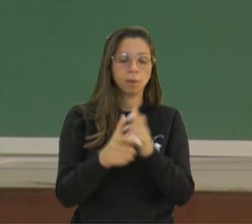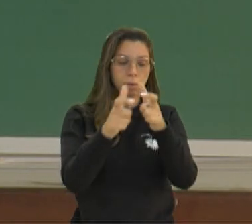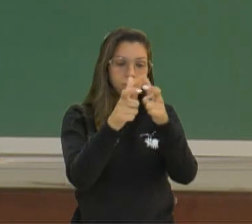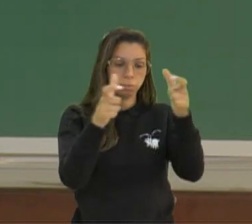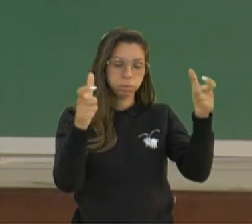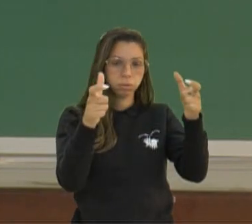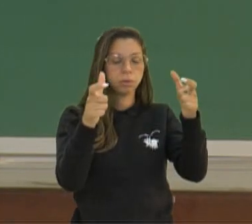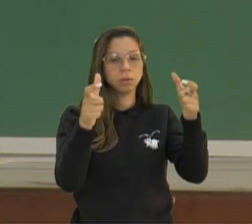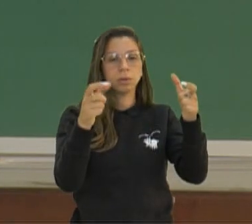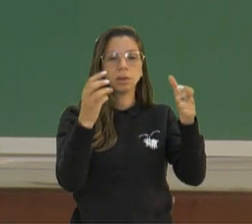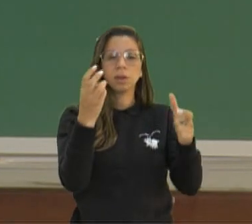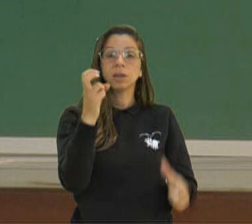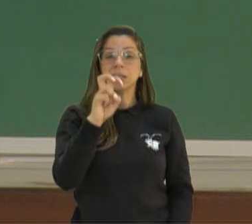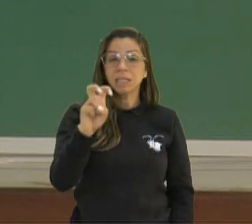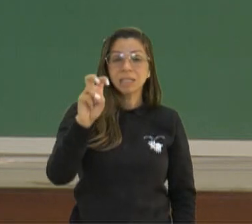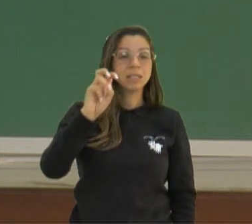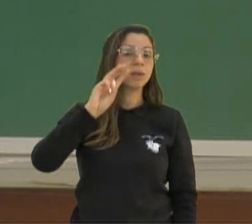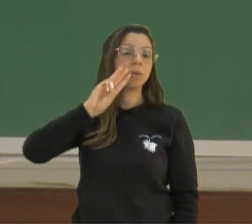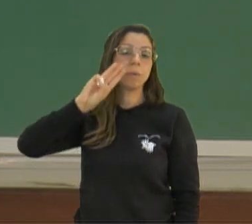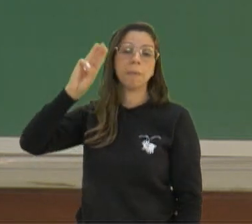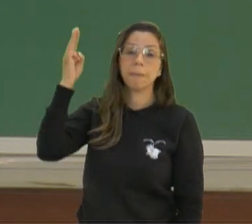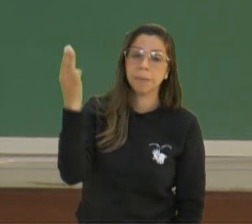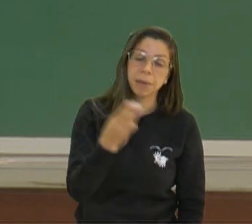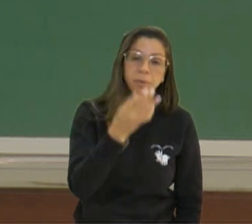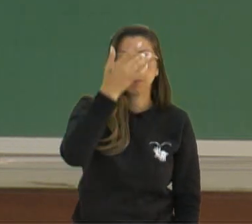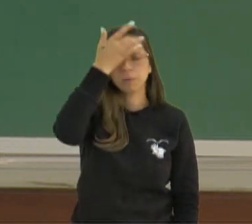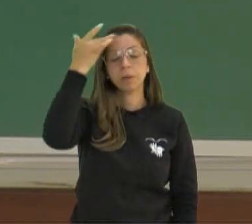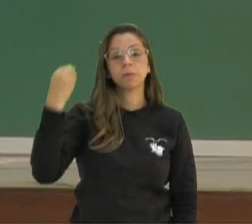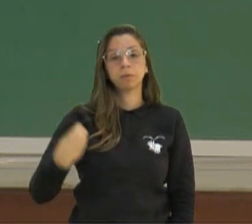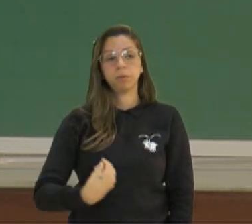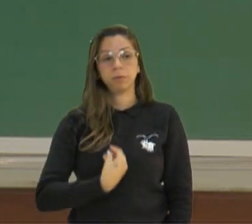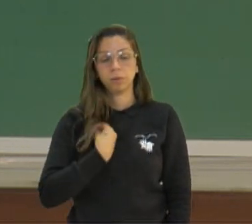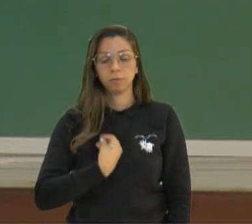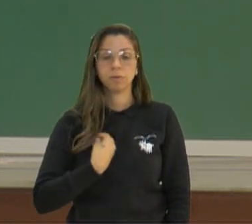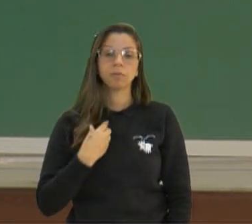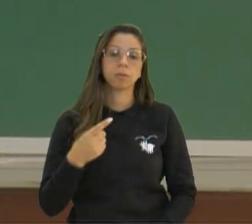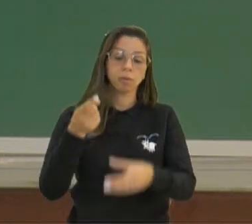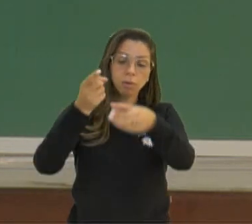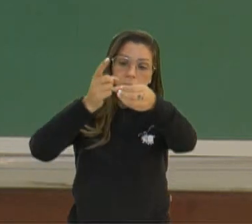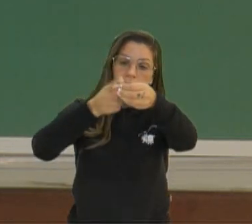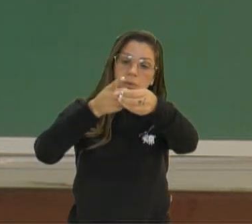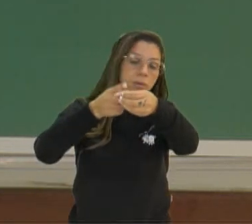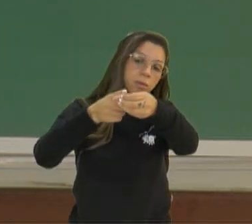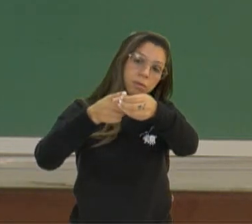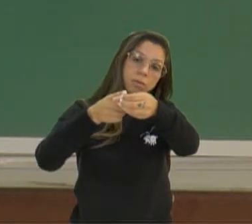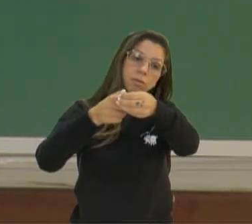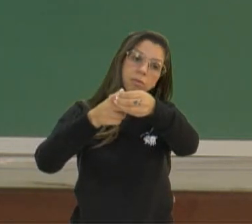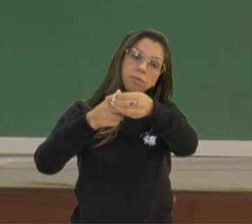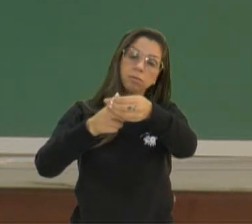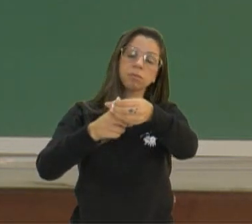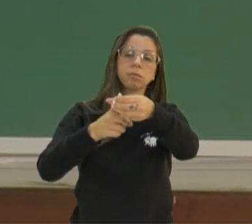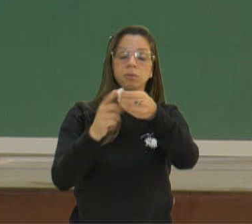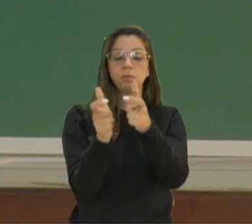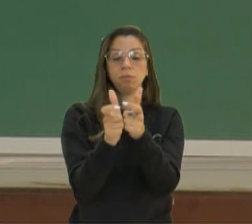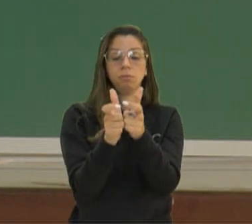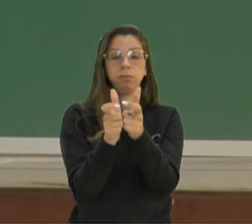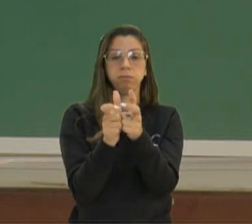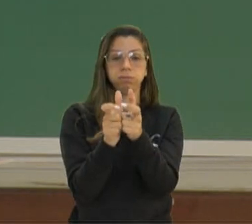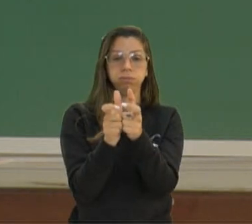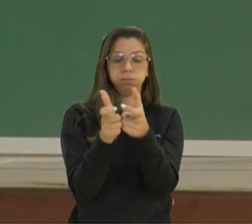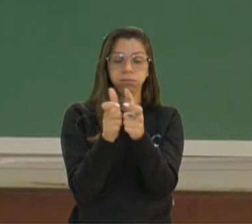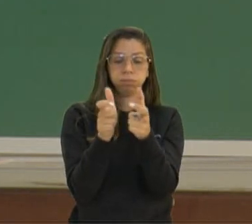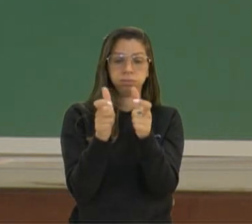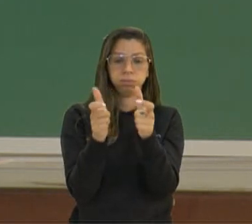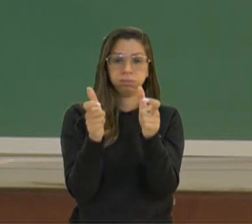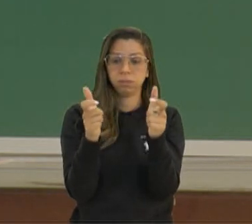mais de 5 milhões de habitantes. Então temos cidades aí com uma quantidade de cidades